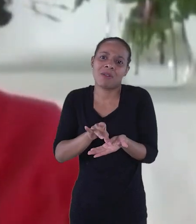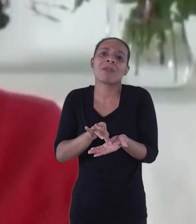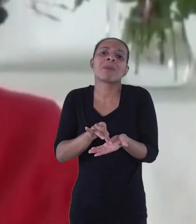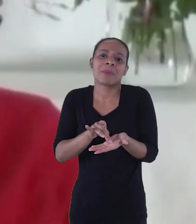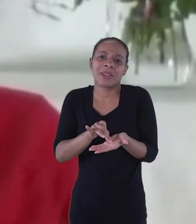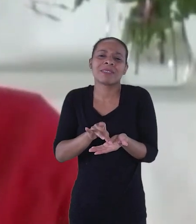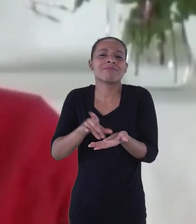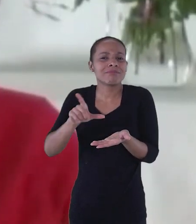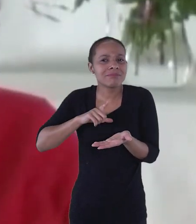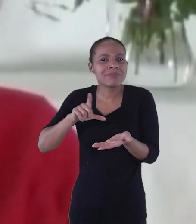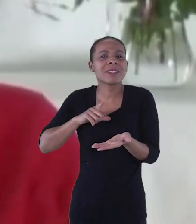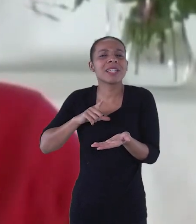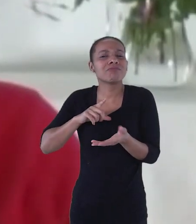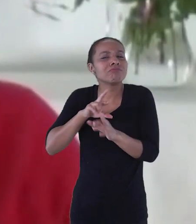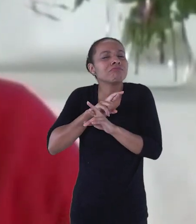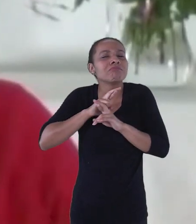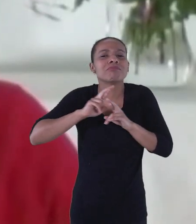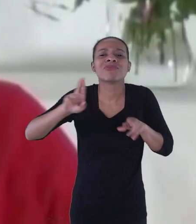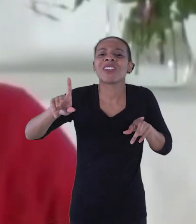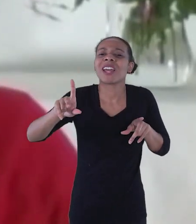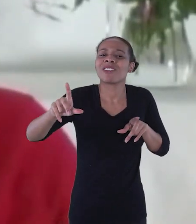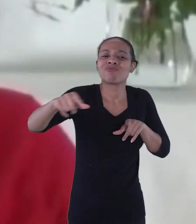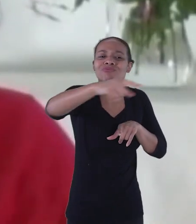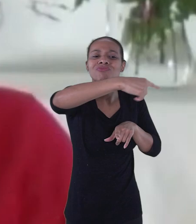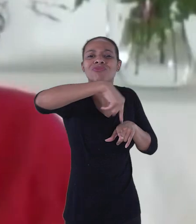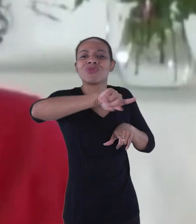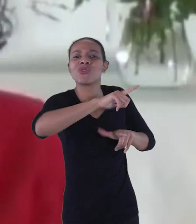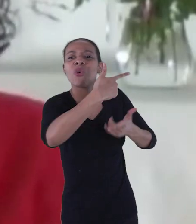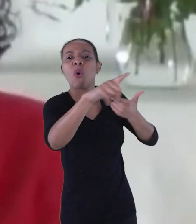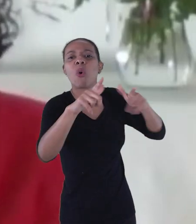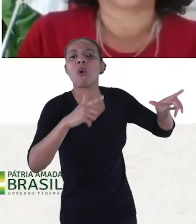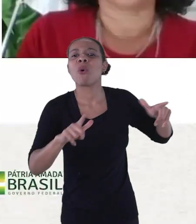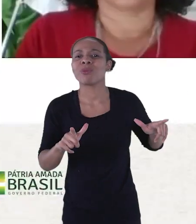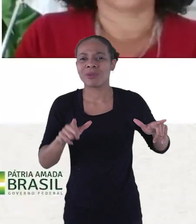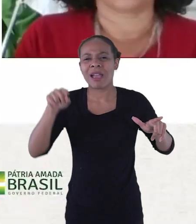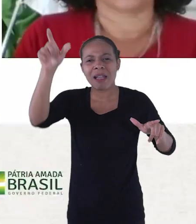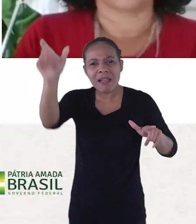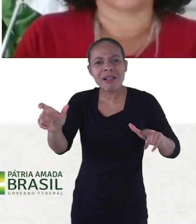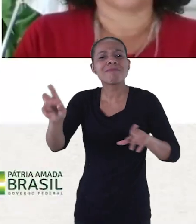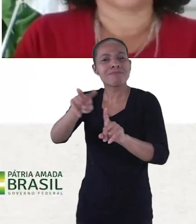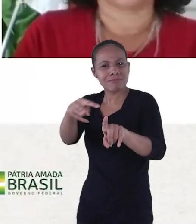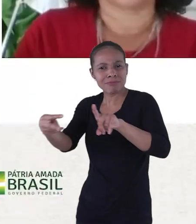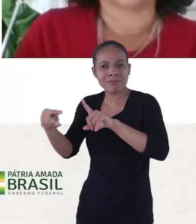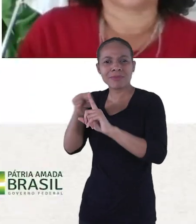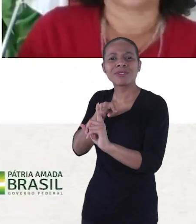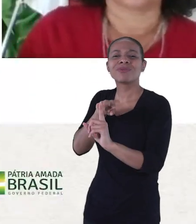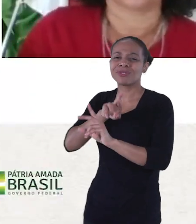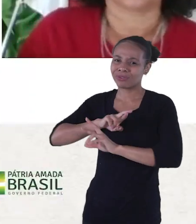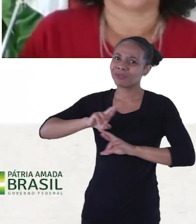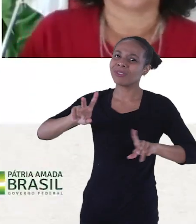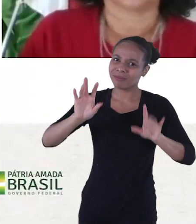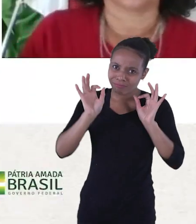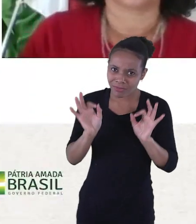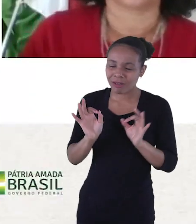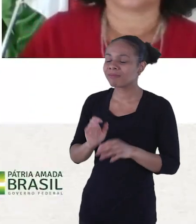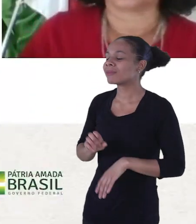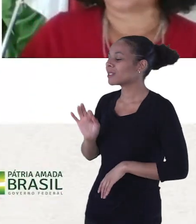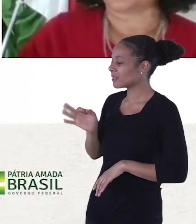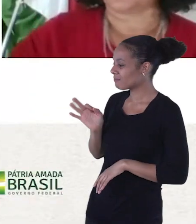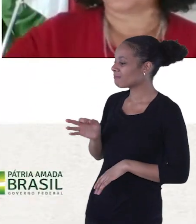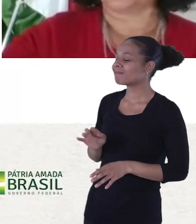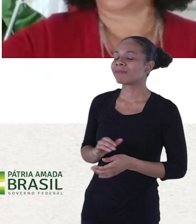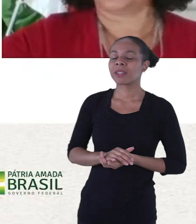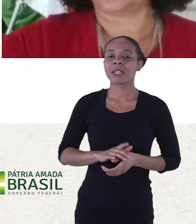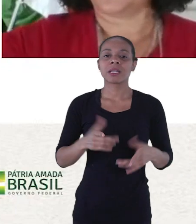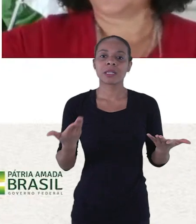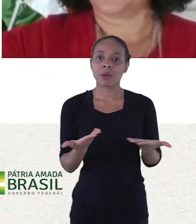tem um aspecto muito diferente do olhar. Exatamente. Só para contextualizar um pouquinho do livro Quarto de Despejo, que a gente está